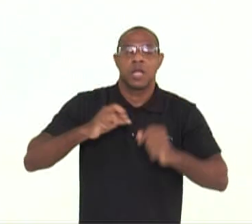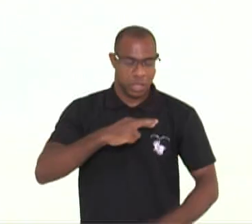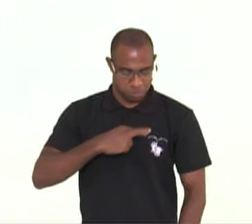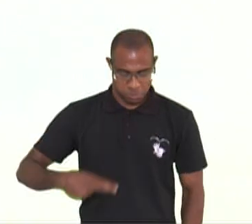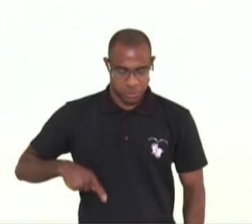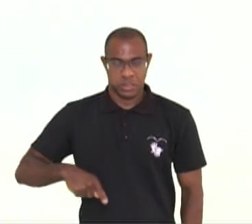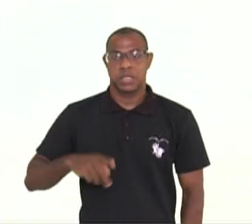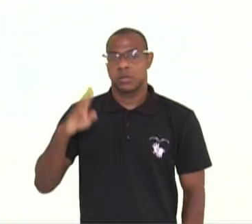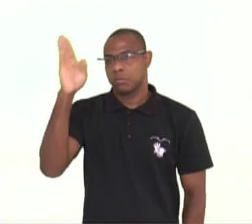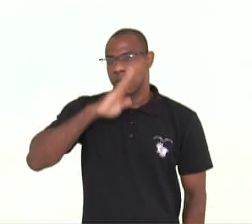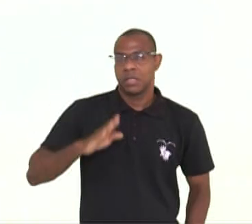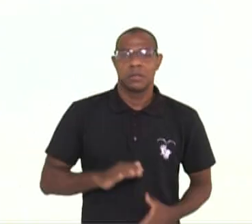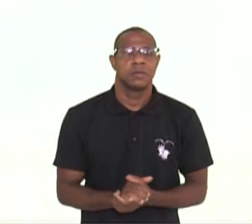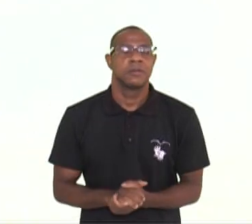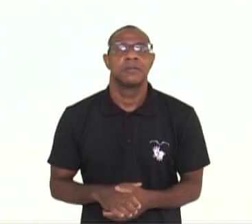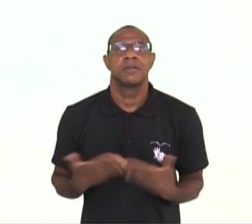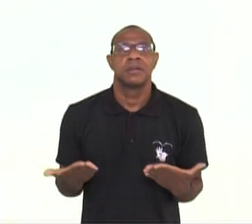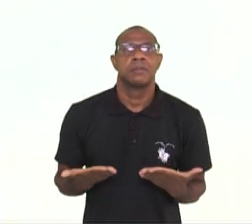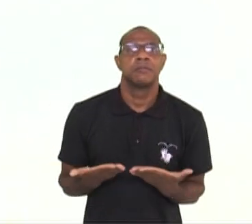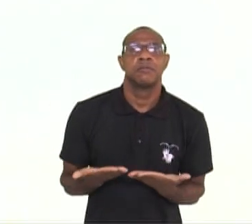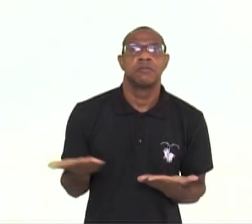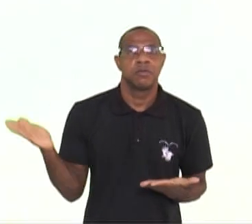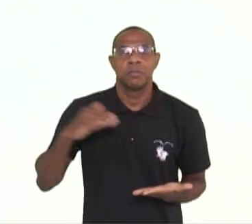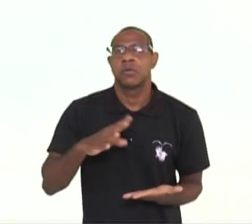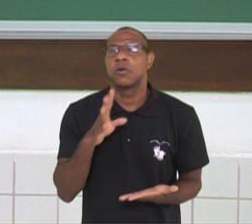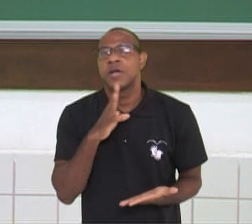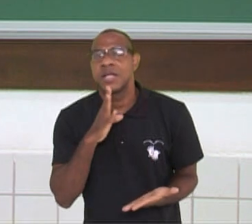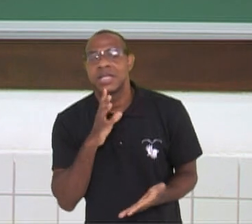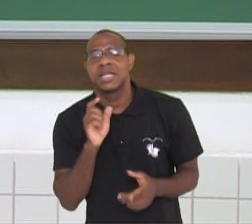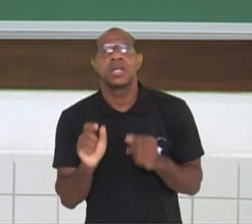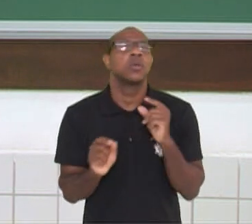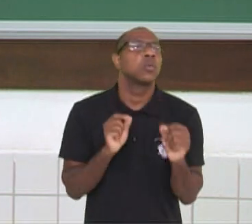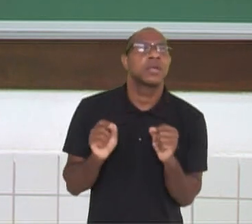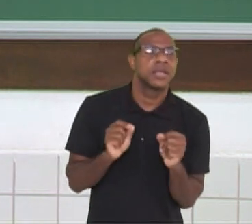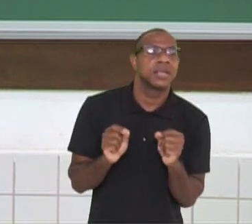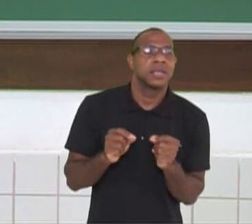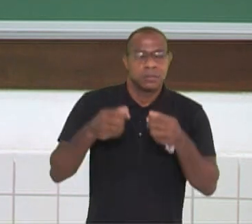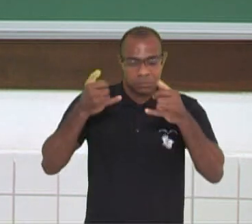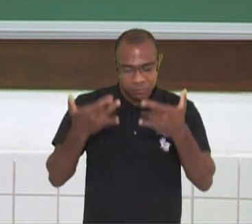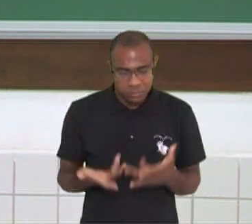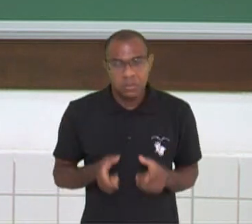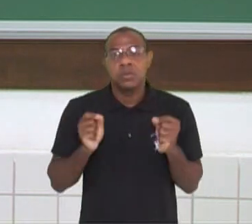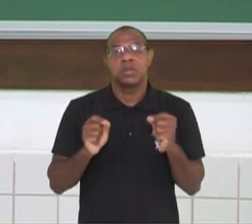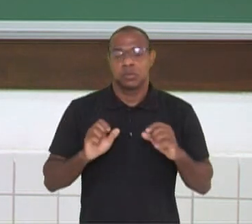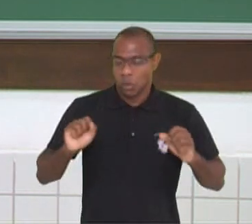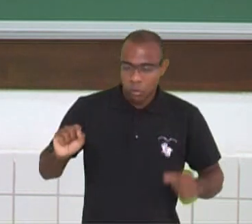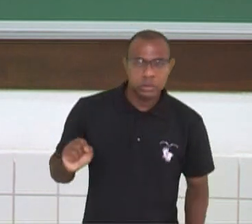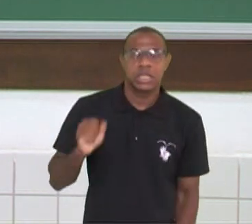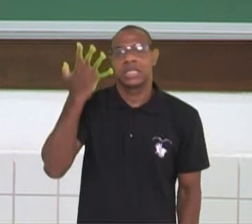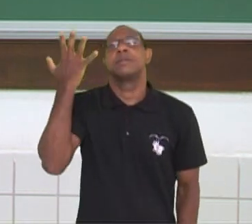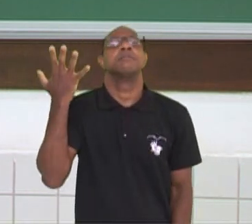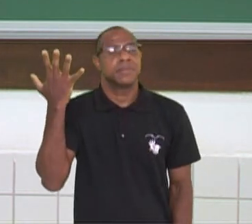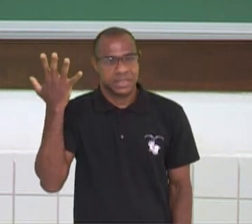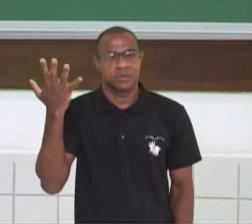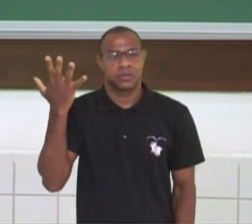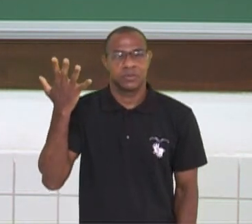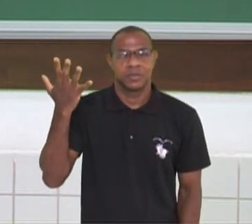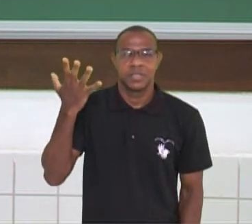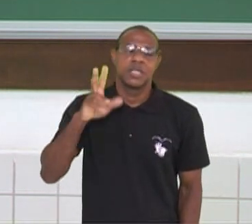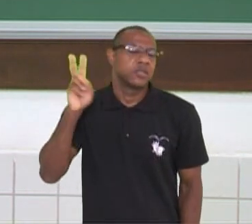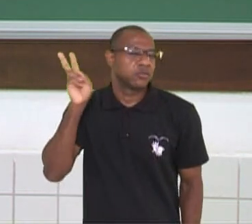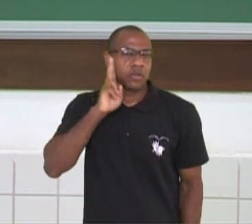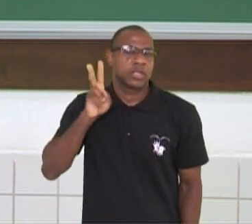Brasil. Bora embarcar então para conhecer um pouco mais sobre esse grande evento histórico da nossa história que